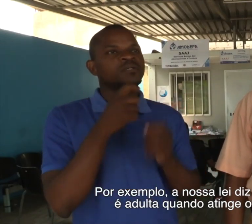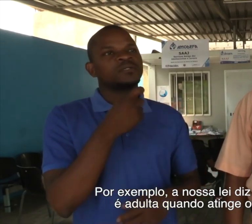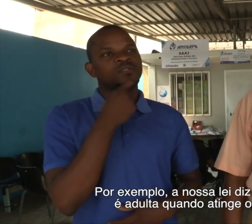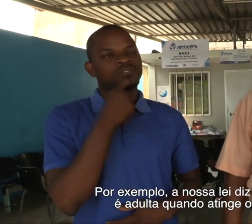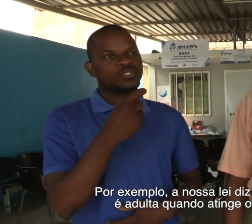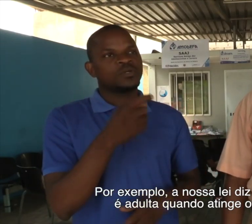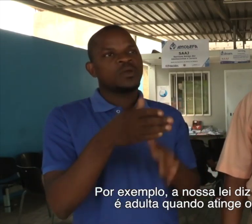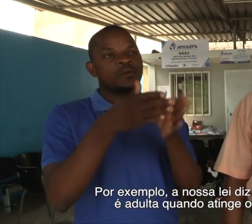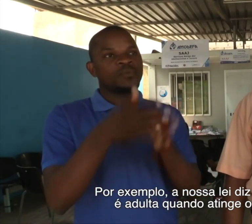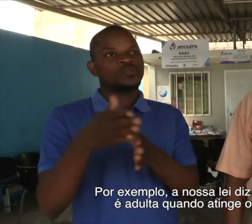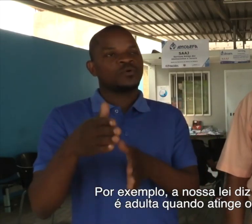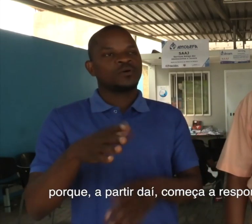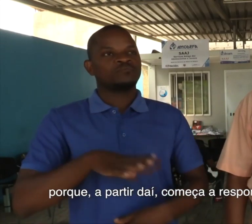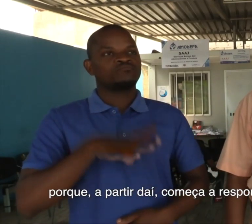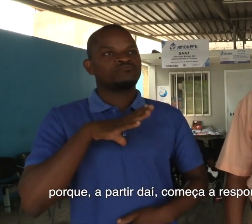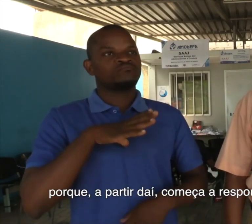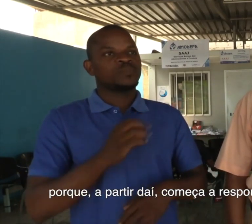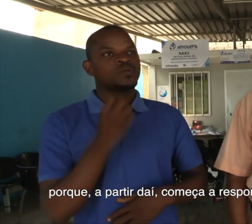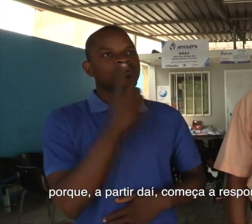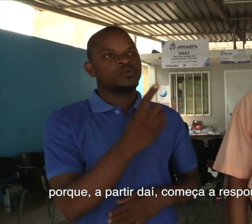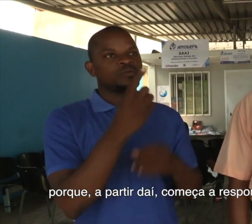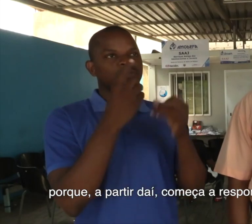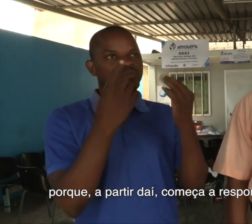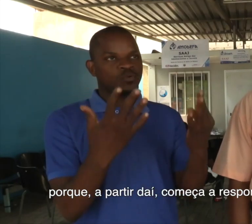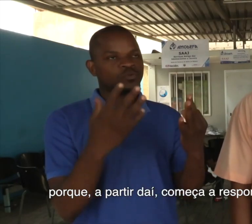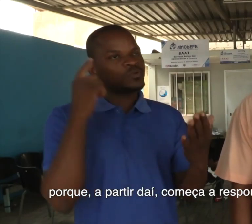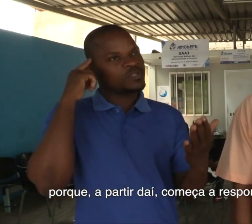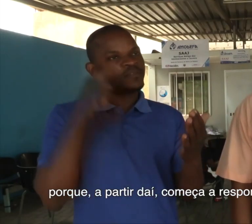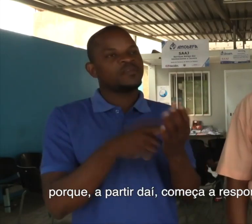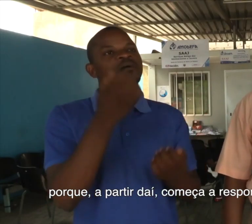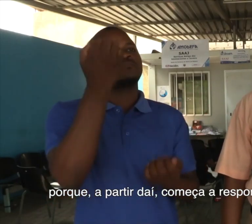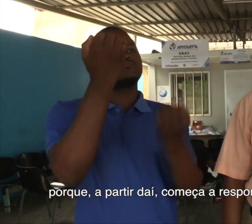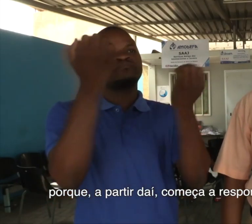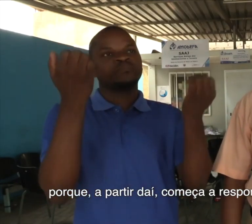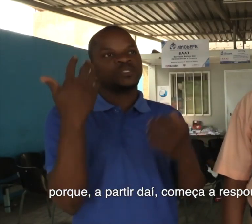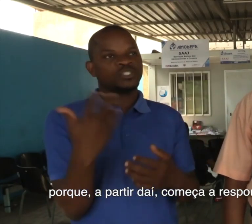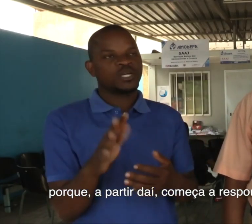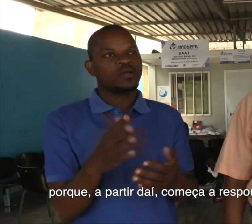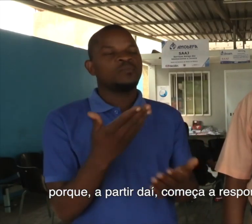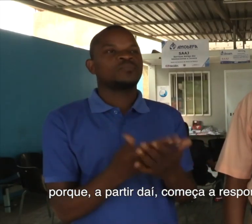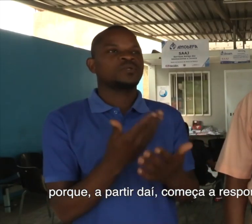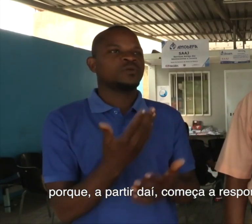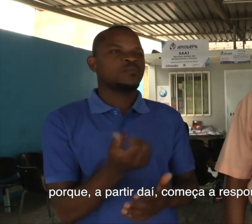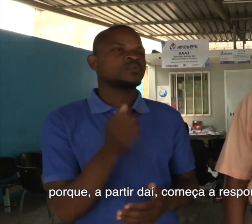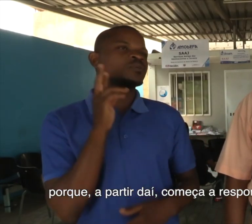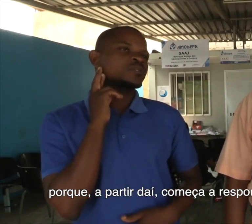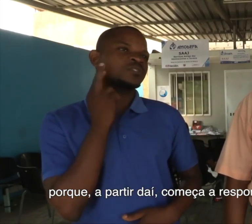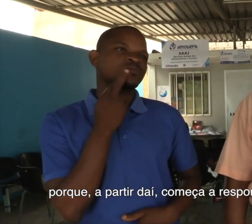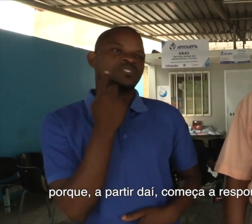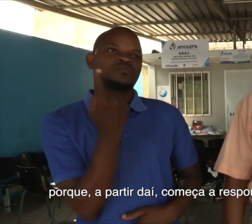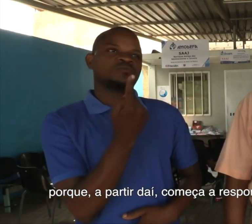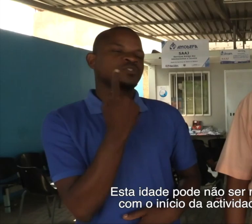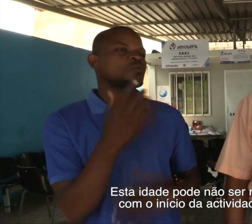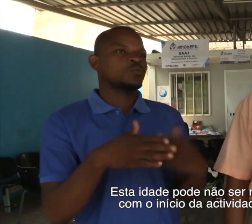atinge os 18 anos porque a partir daí começa a responder pelos seus atos e tudo